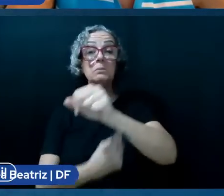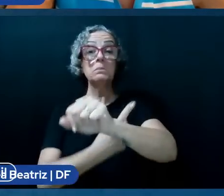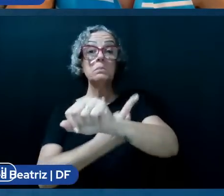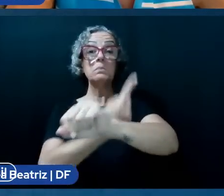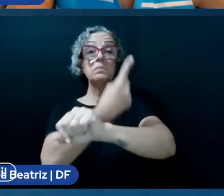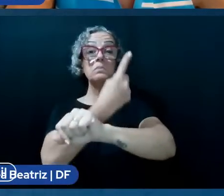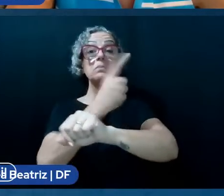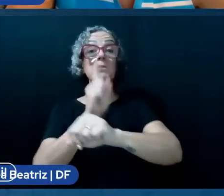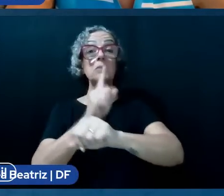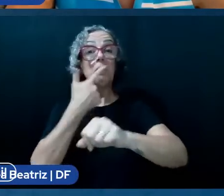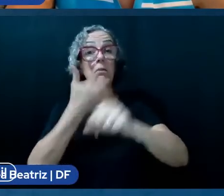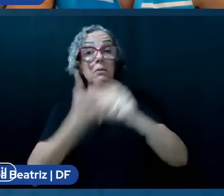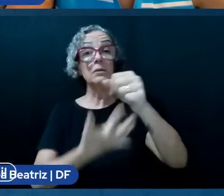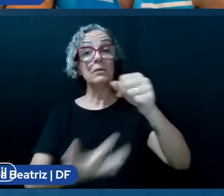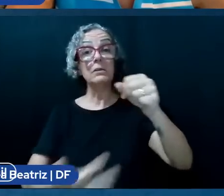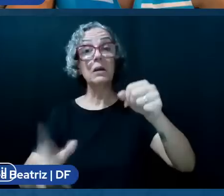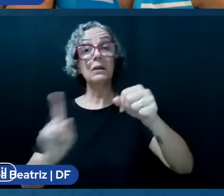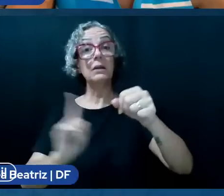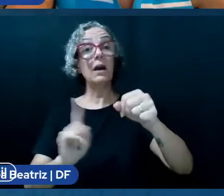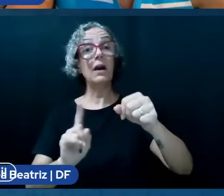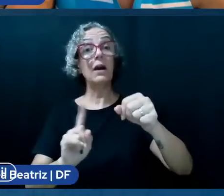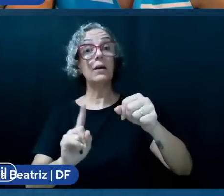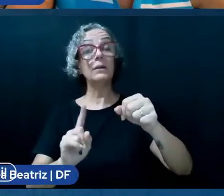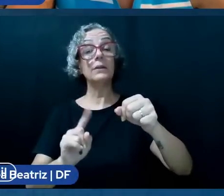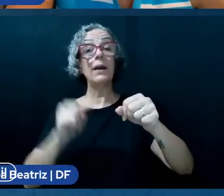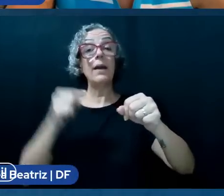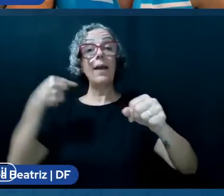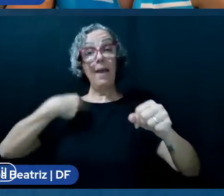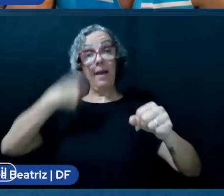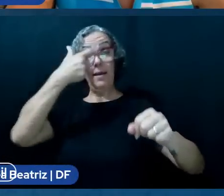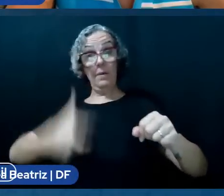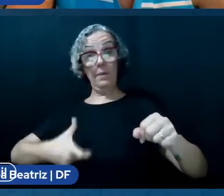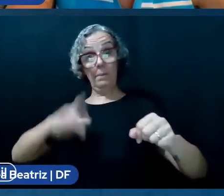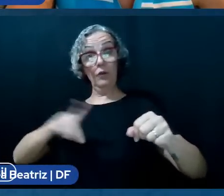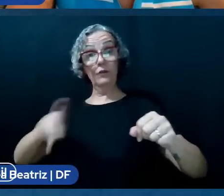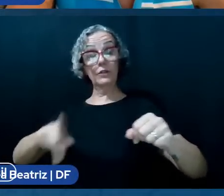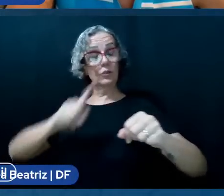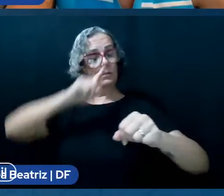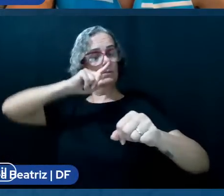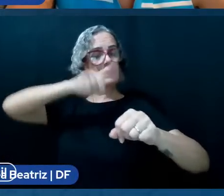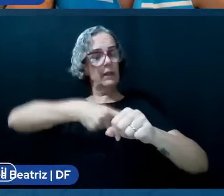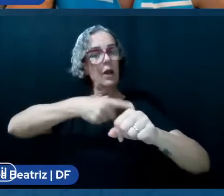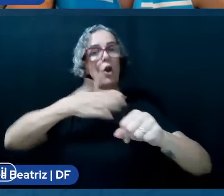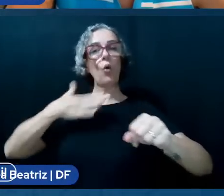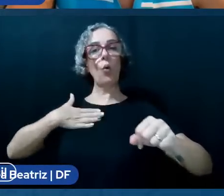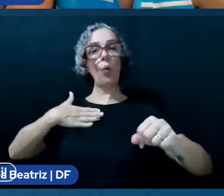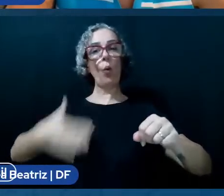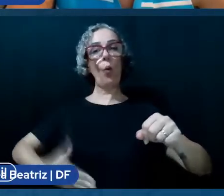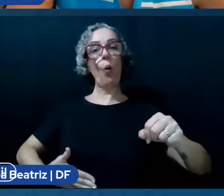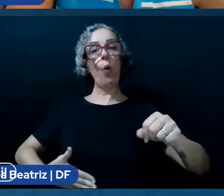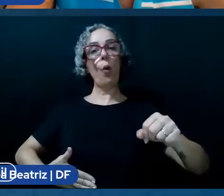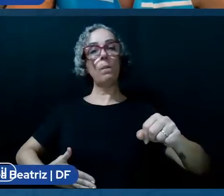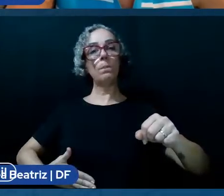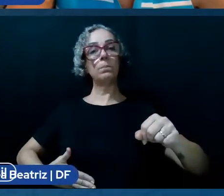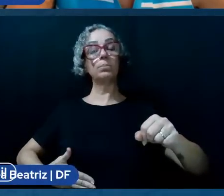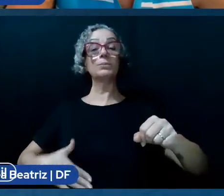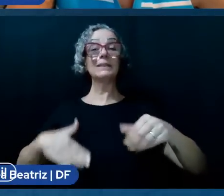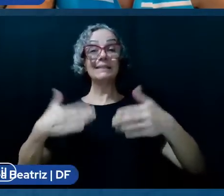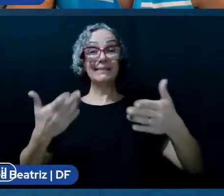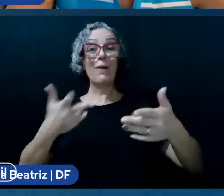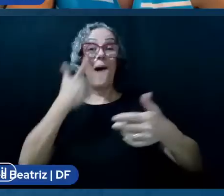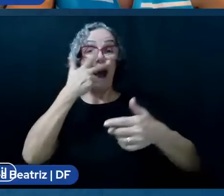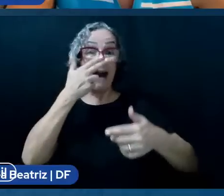saía, porque ele dizia que ele tinha ordenado para não, né, para o corpo obedecer. Então, uhum, ele deve ter aprendido a técnica,